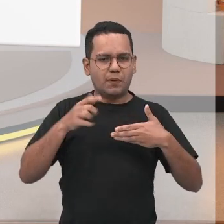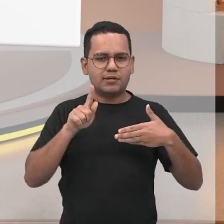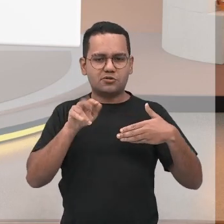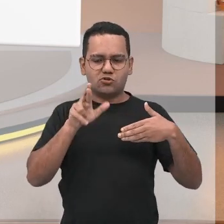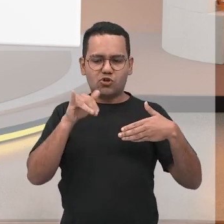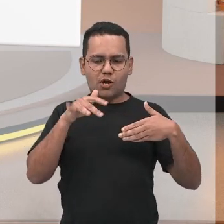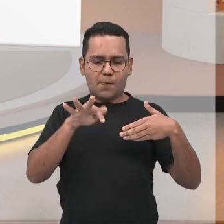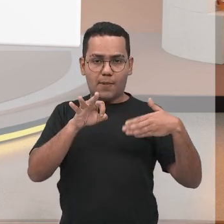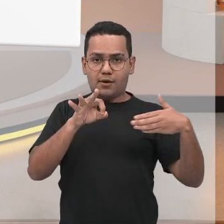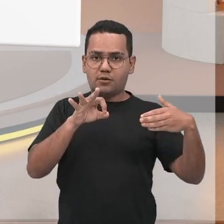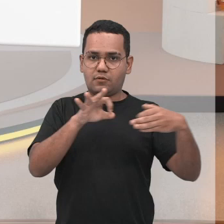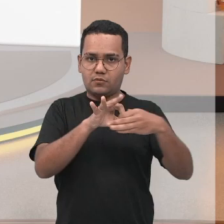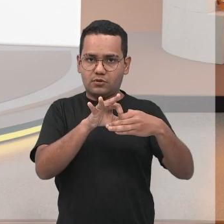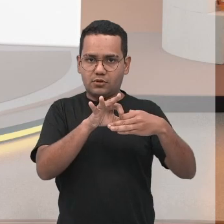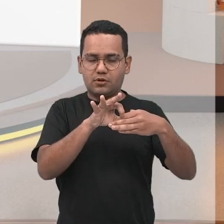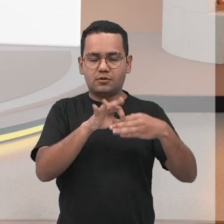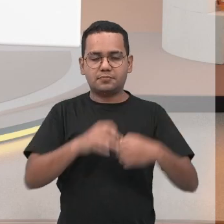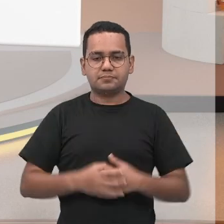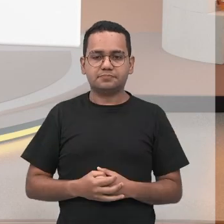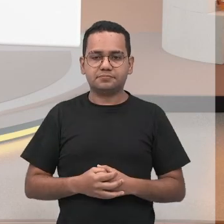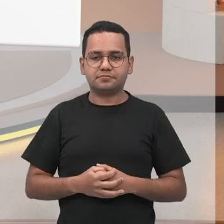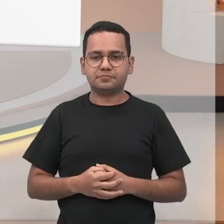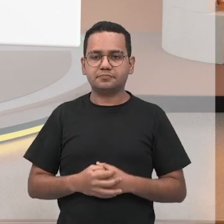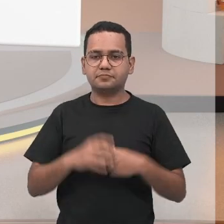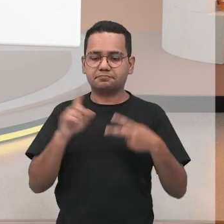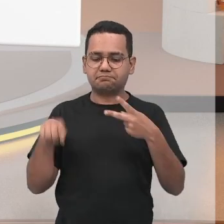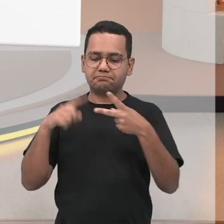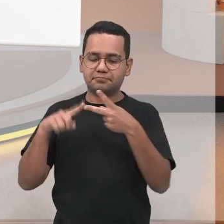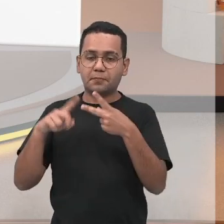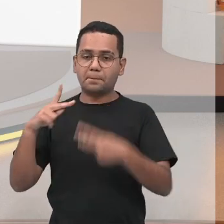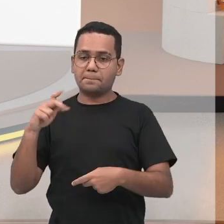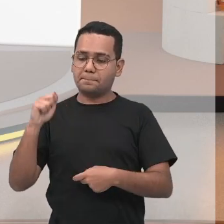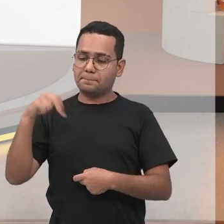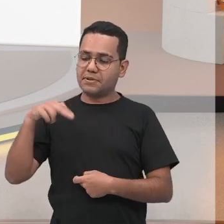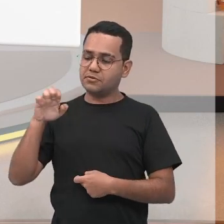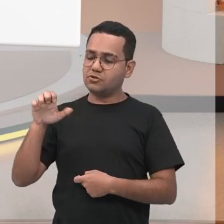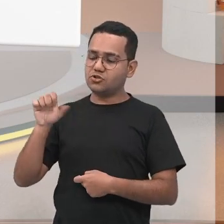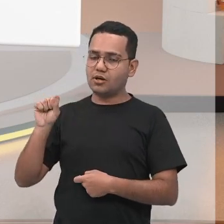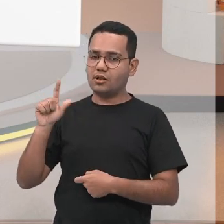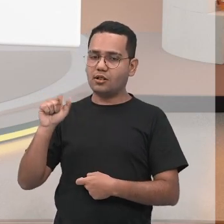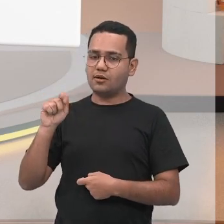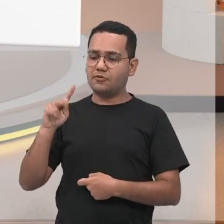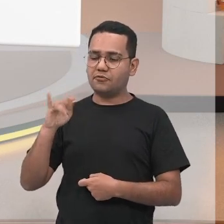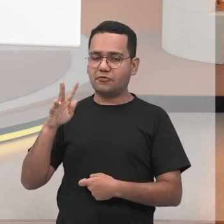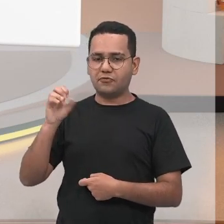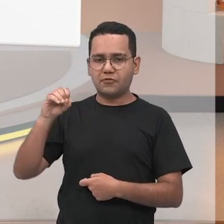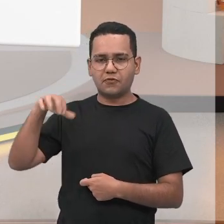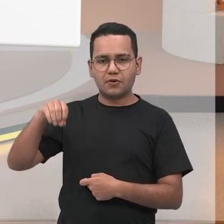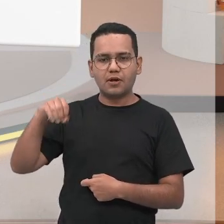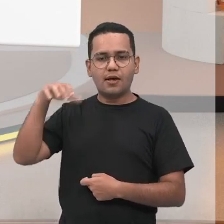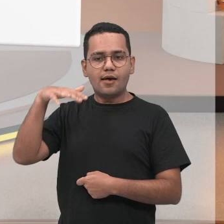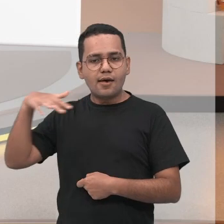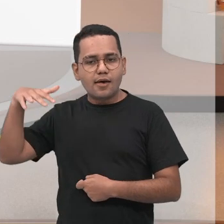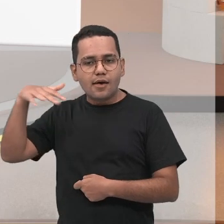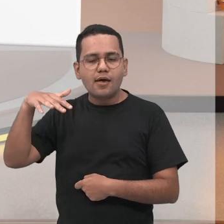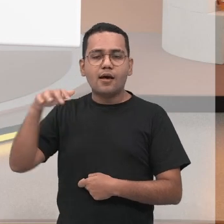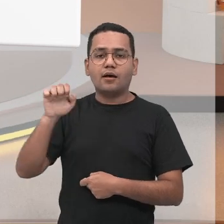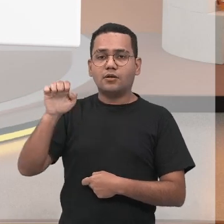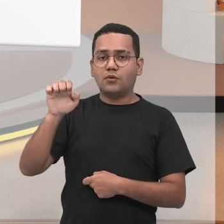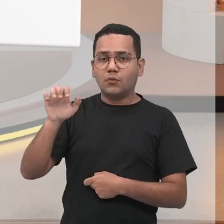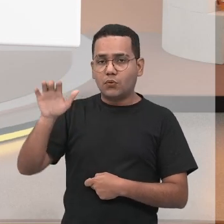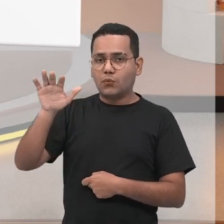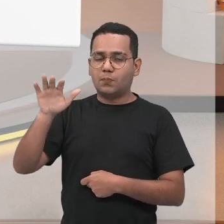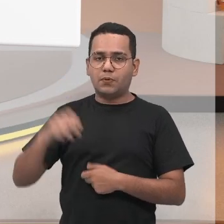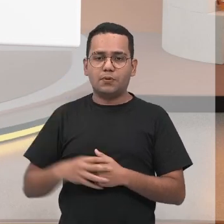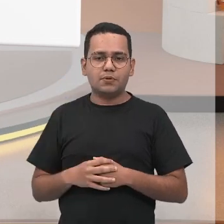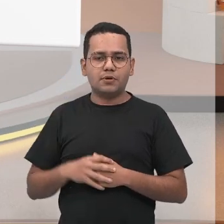Alemanha. E o pan-eslavismo era a união dos países ali do leste europeu, que tinham origem eslava. E diz o seguinte,